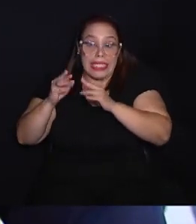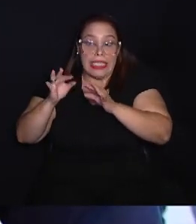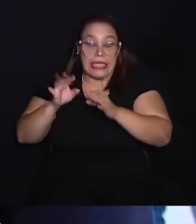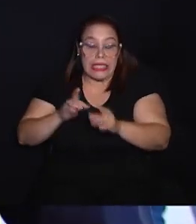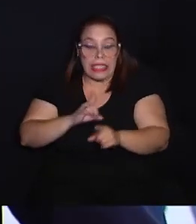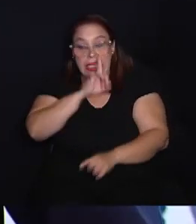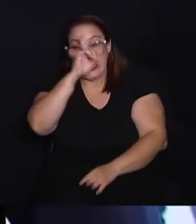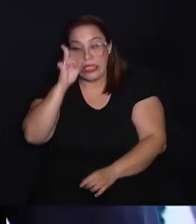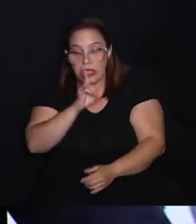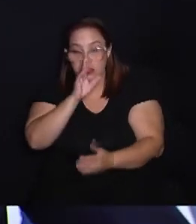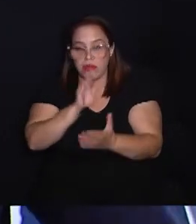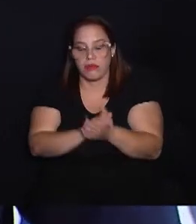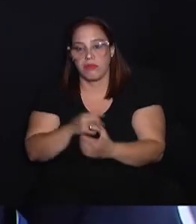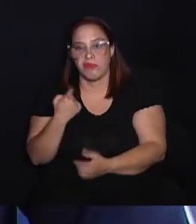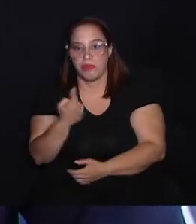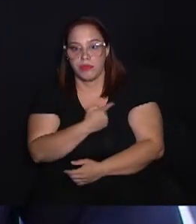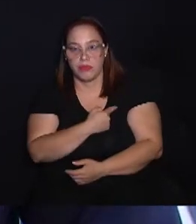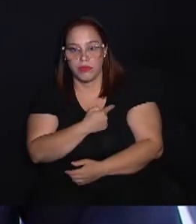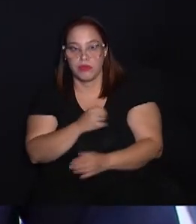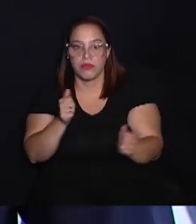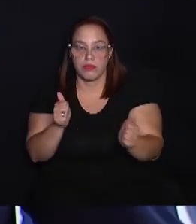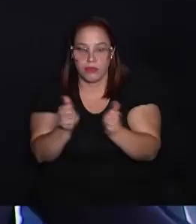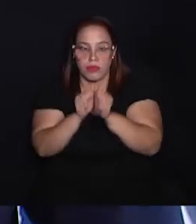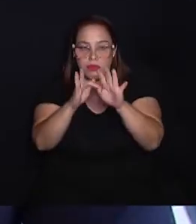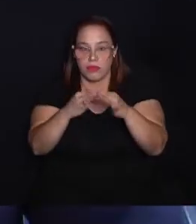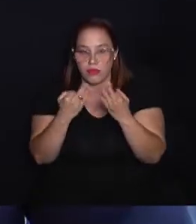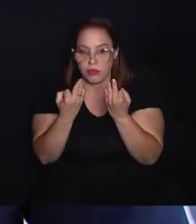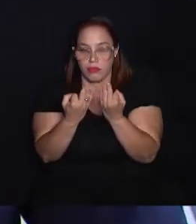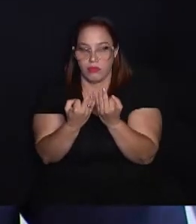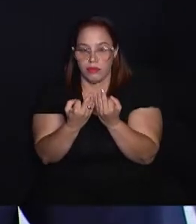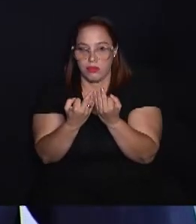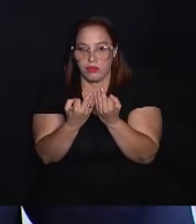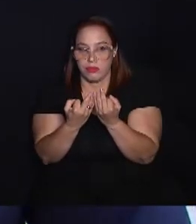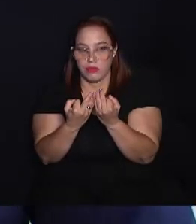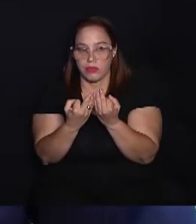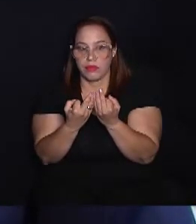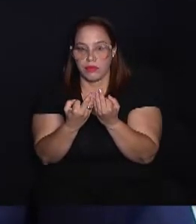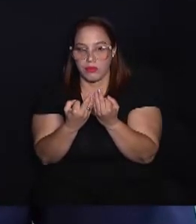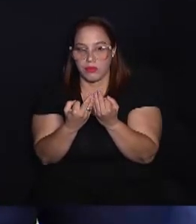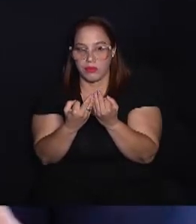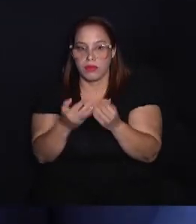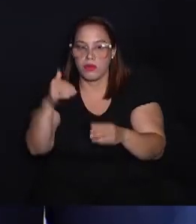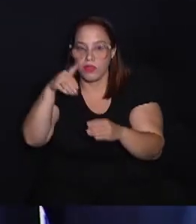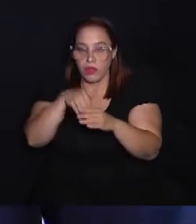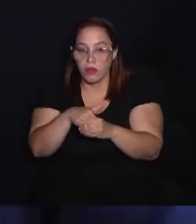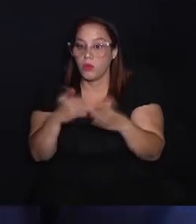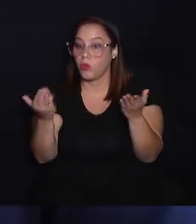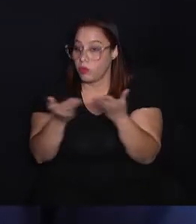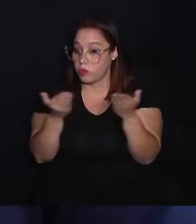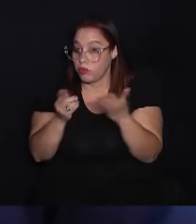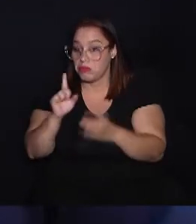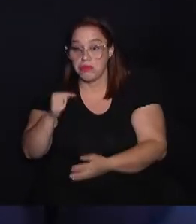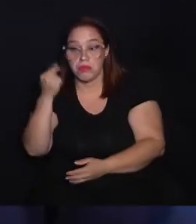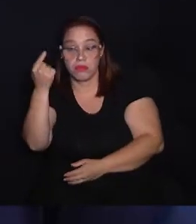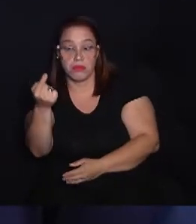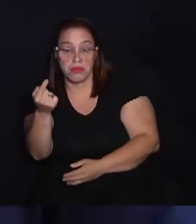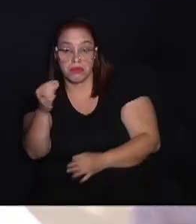temos certeza aí que a população saberá reconhecer o trabalho que nós apresentamos, construímos o nosso plano de governo durante um